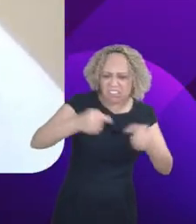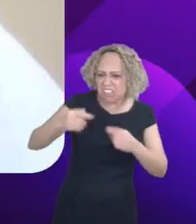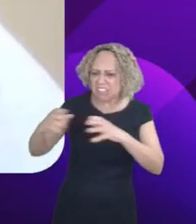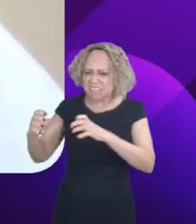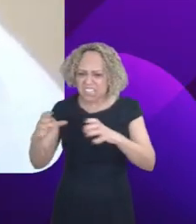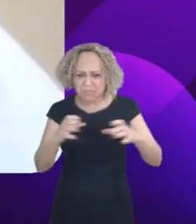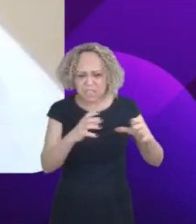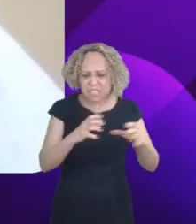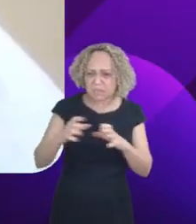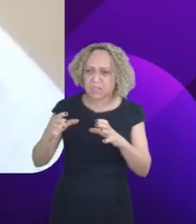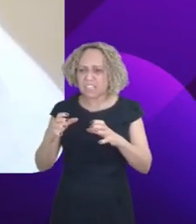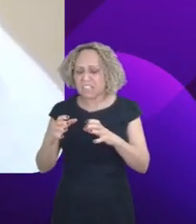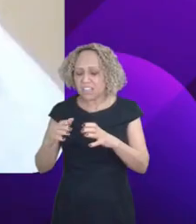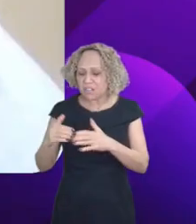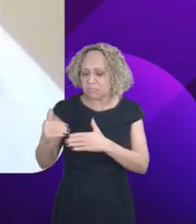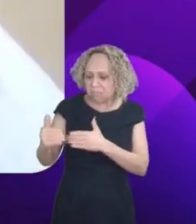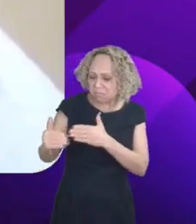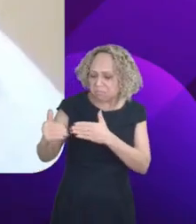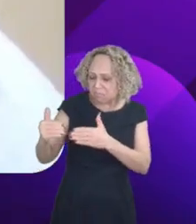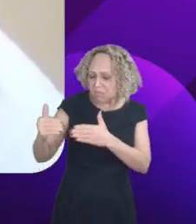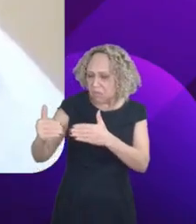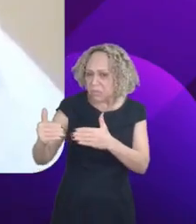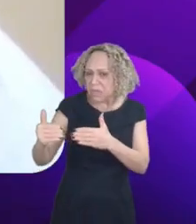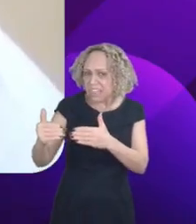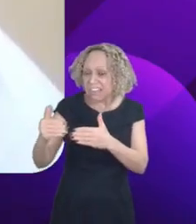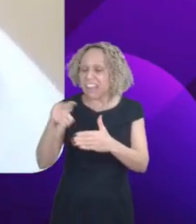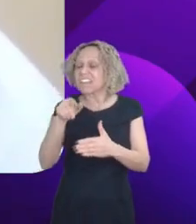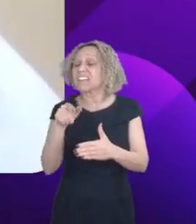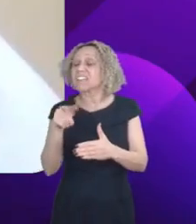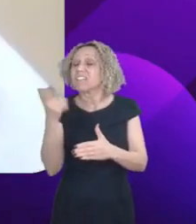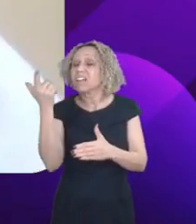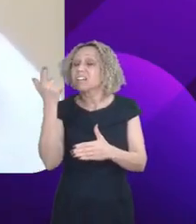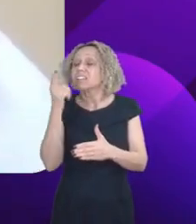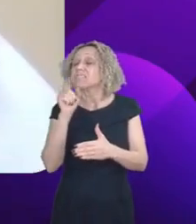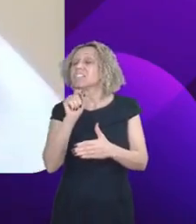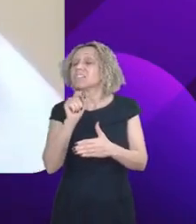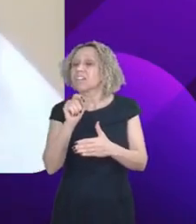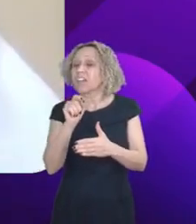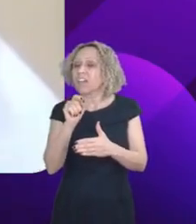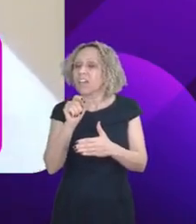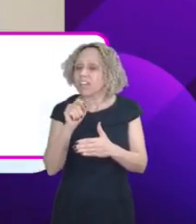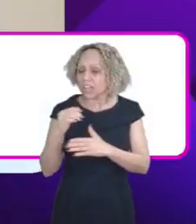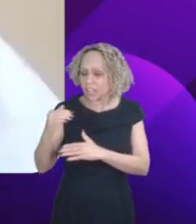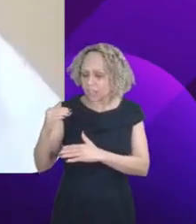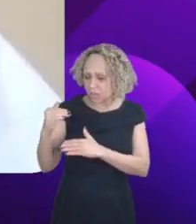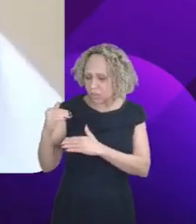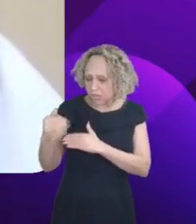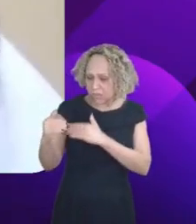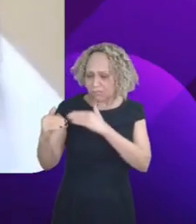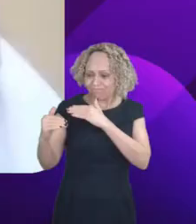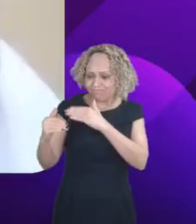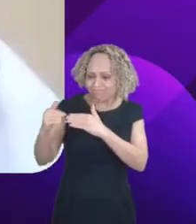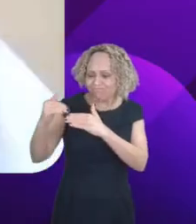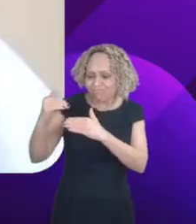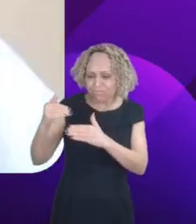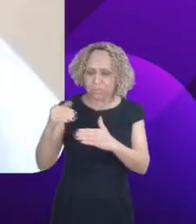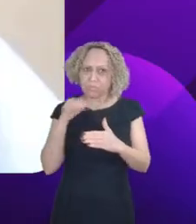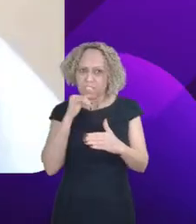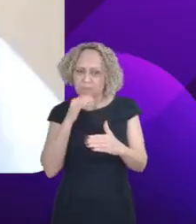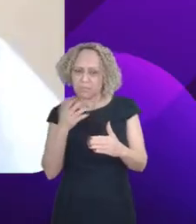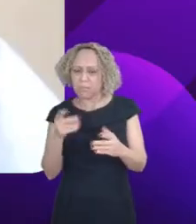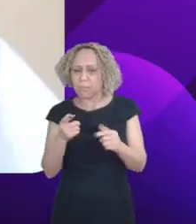que ele irá cometer uma violência pior, que aqui eu vou exemplificar como agressão. Ele te bateu, você